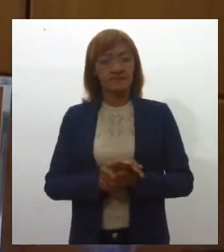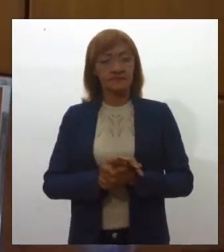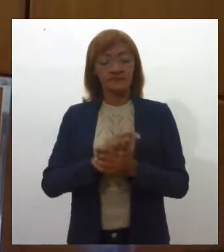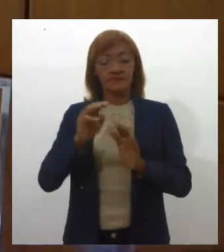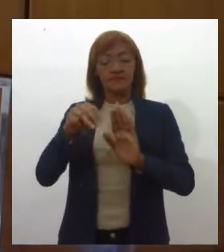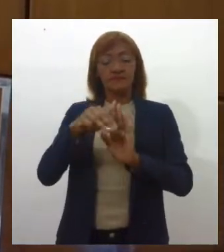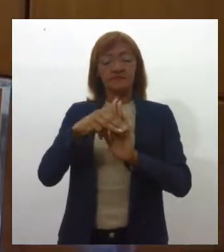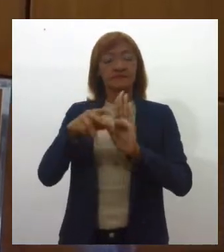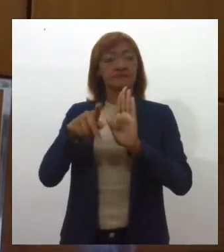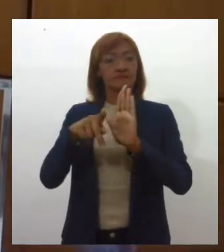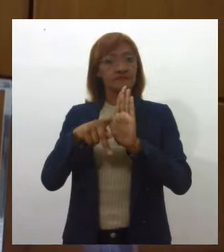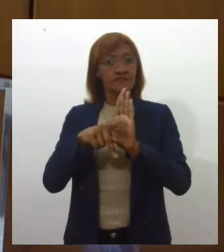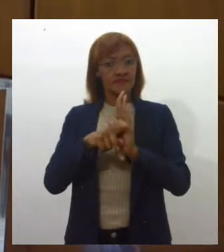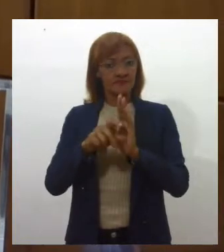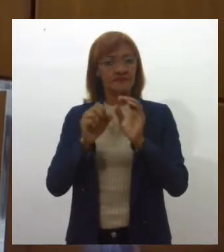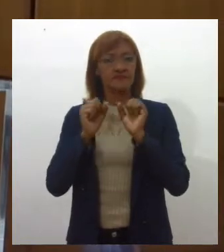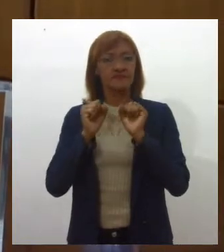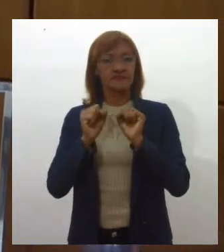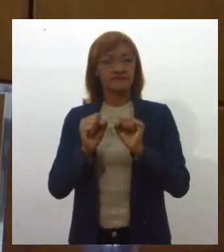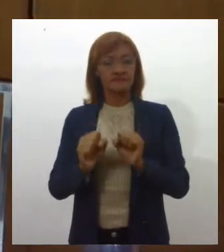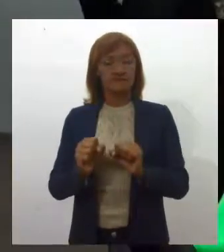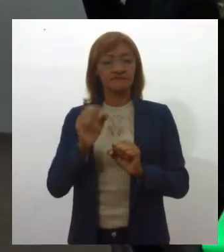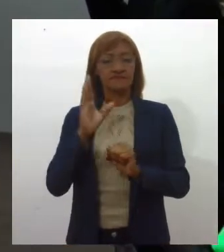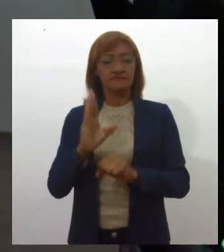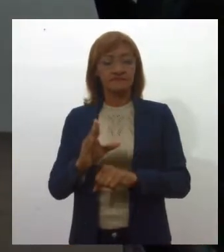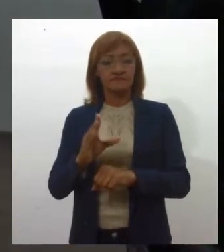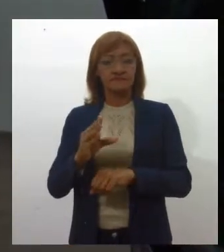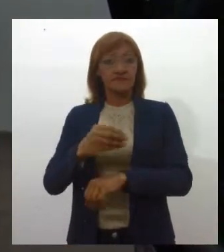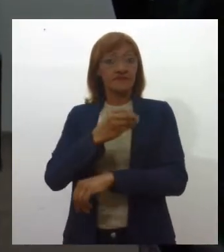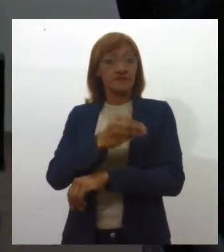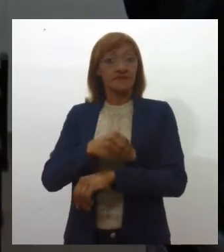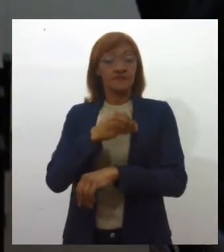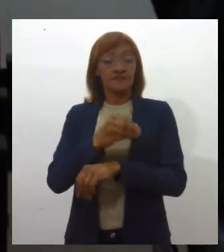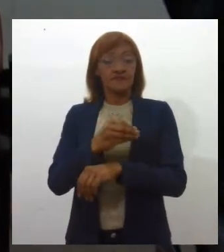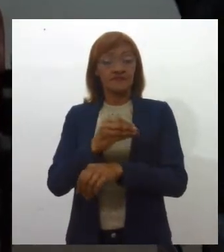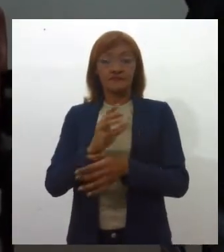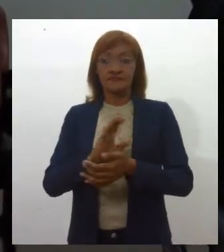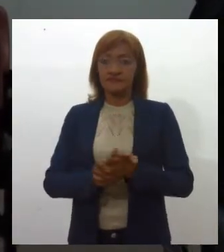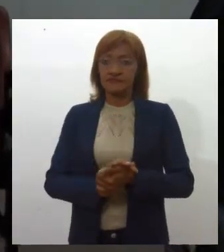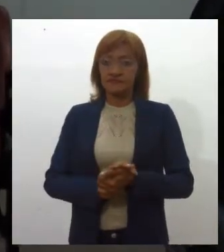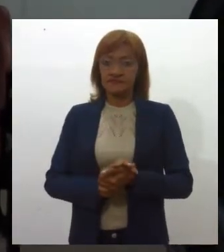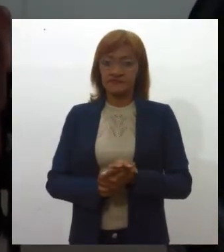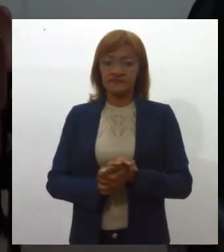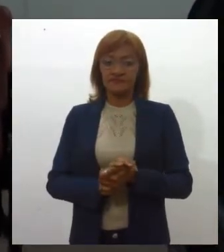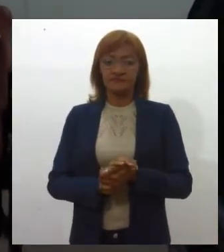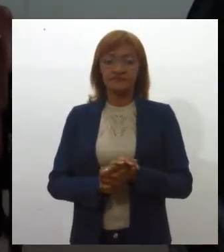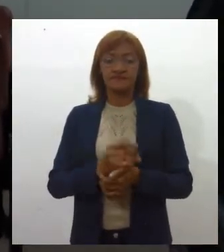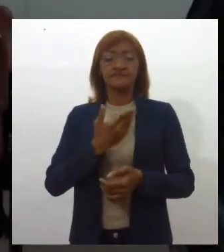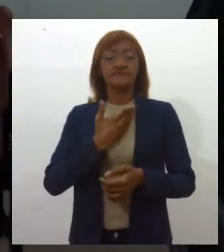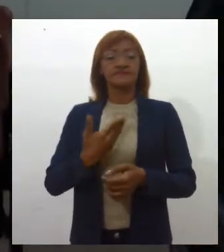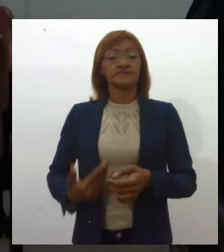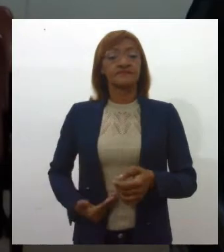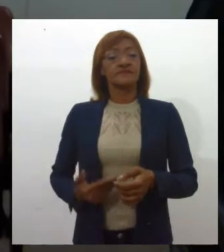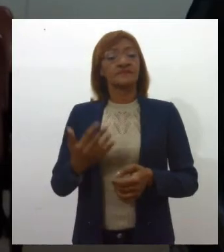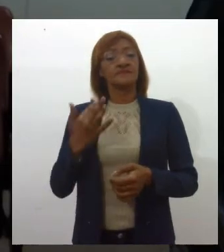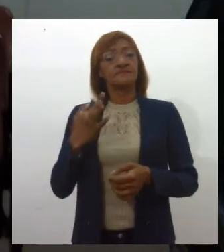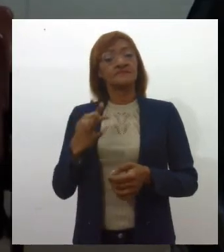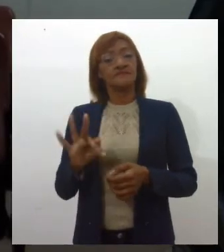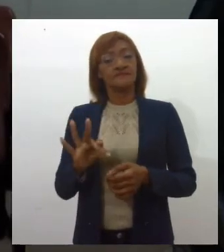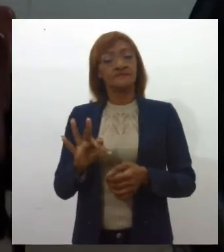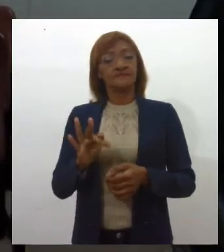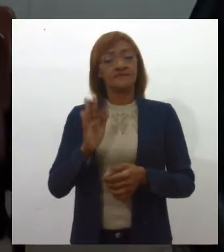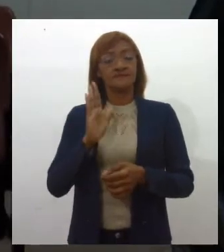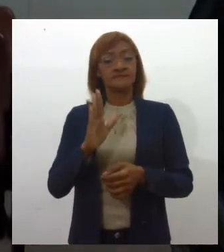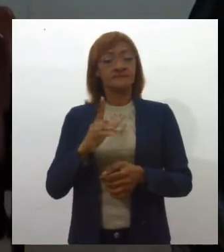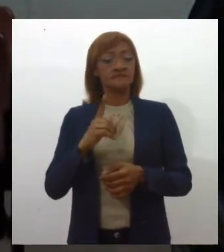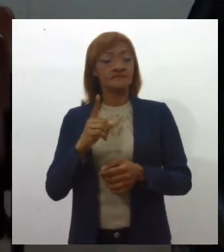permite a comercialização direta do etanol hidratado. A medida provisória que foi editada pelo governo federal, a nosso ver, merece